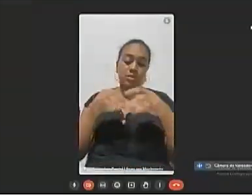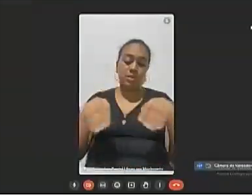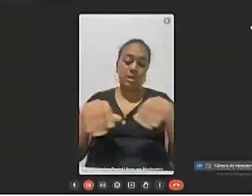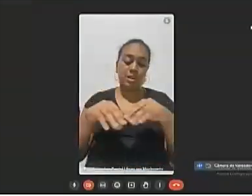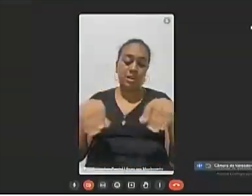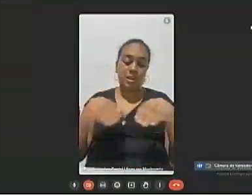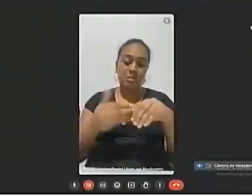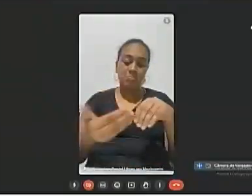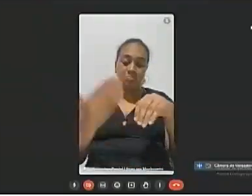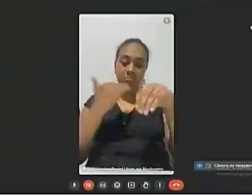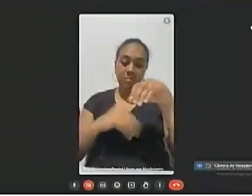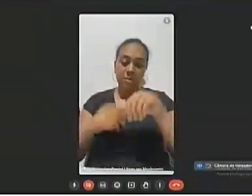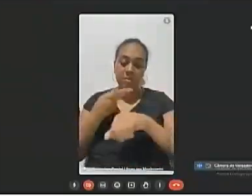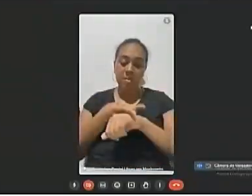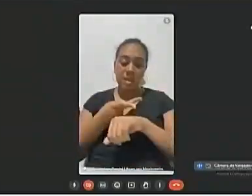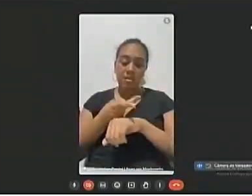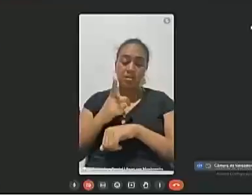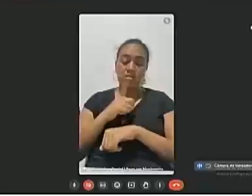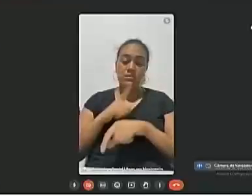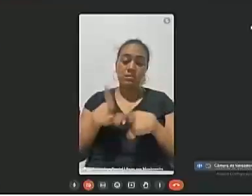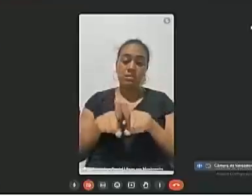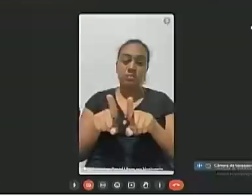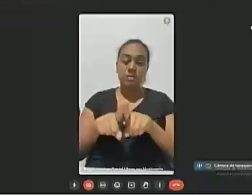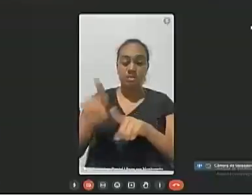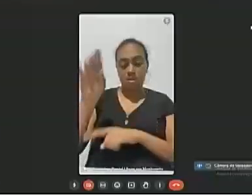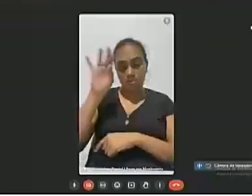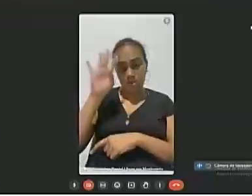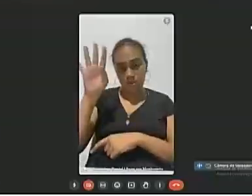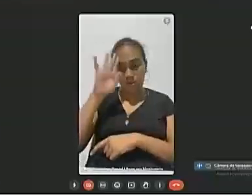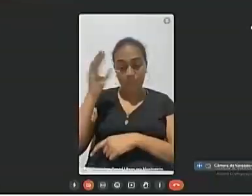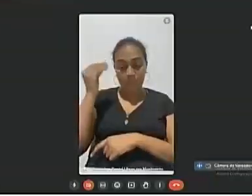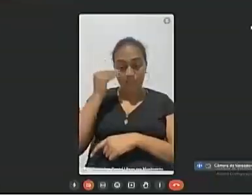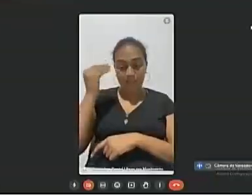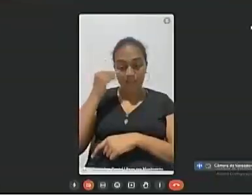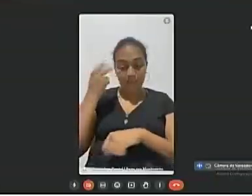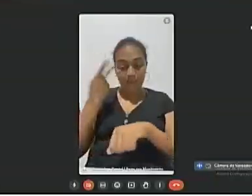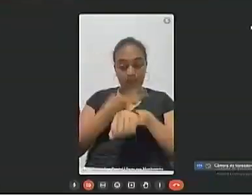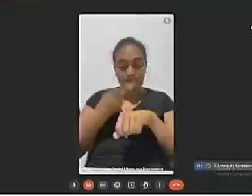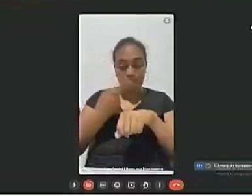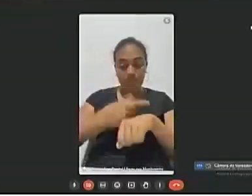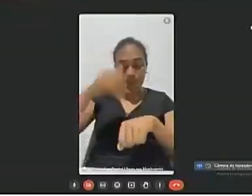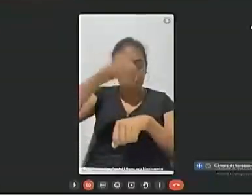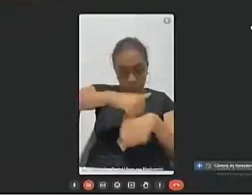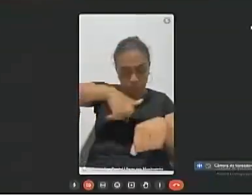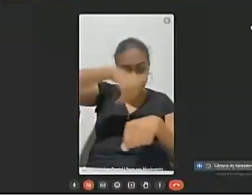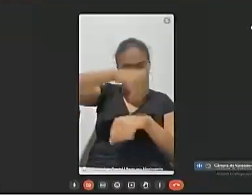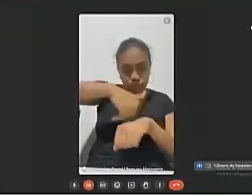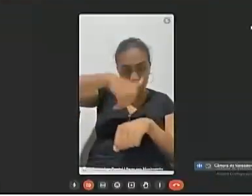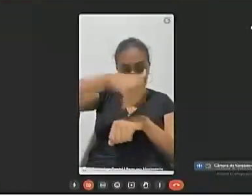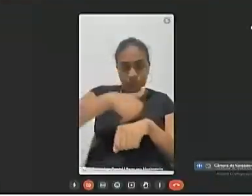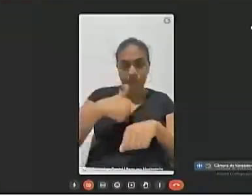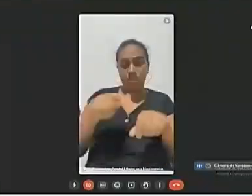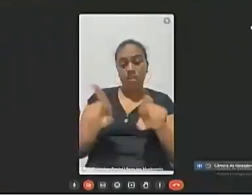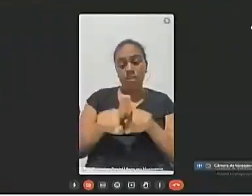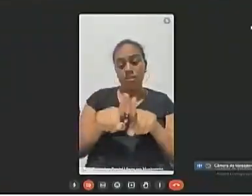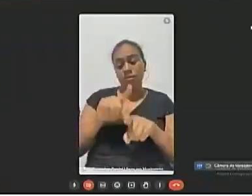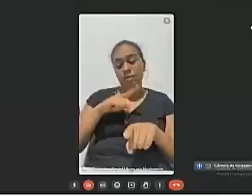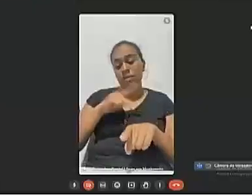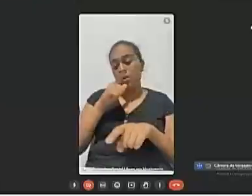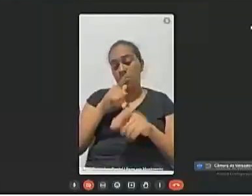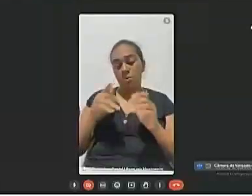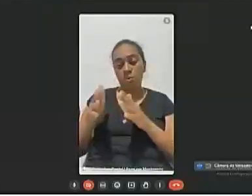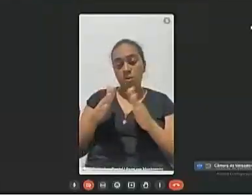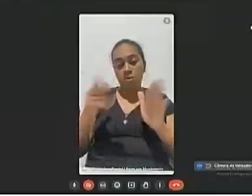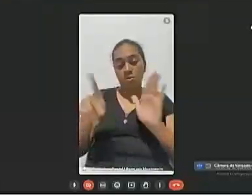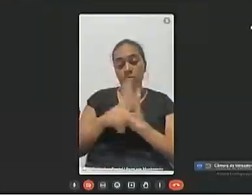muita rocha. Então nós imaginamos escavar rocha submersa da ressaca para baixo e dragar esse rio daqui para cima, em direção à